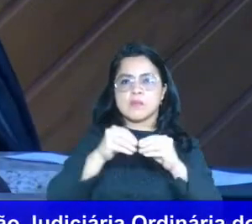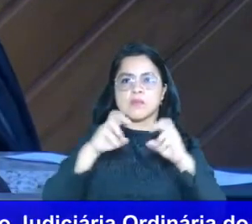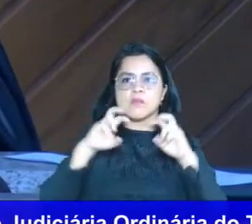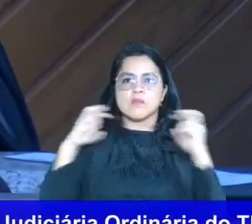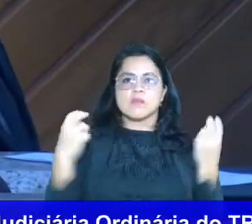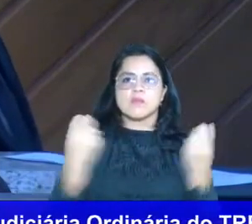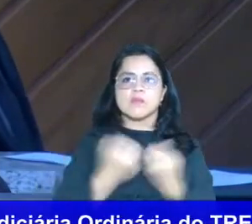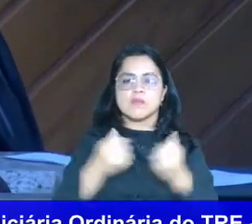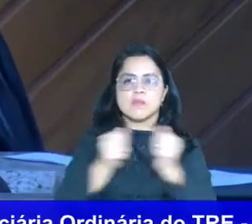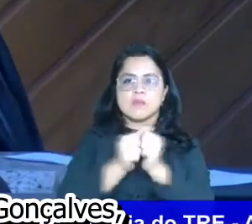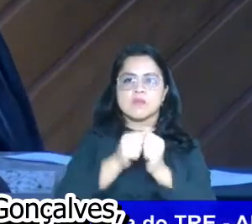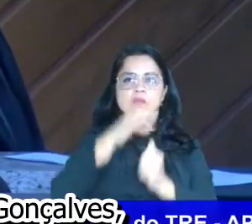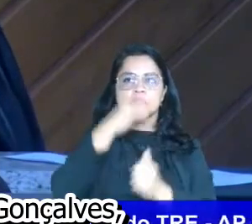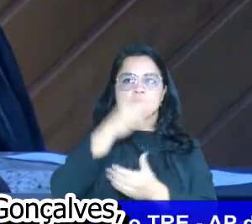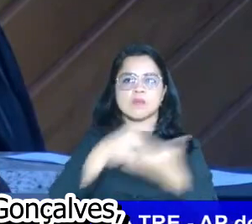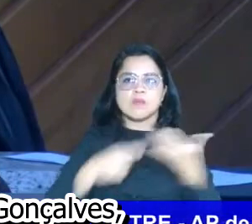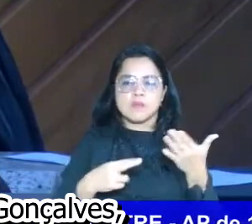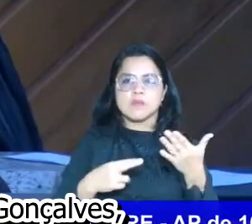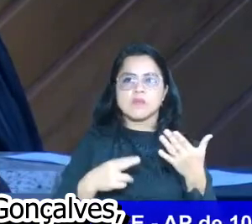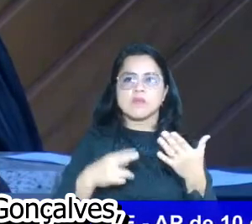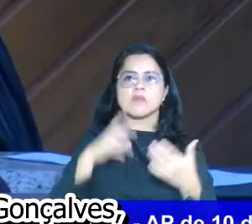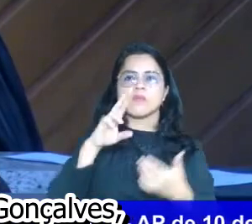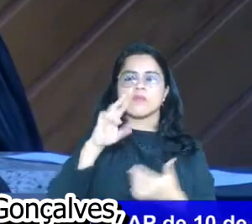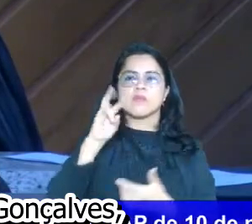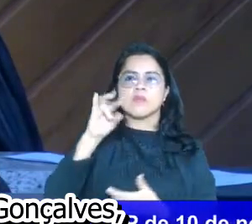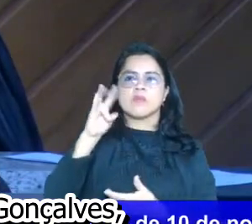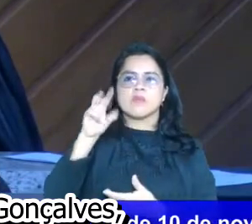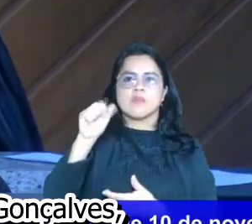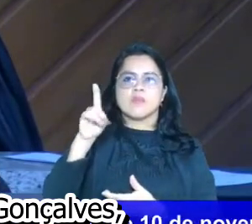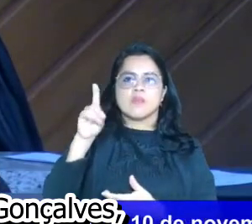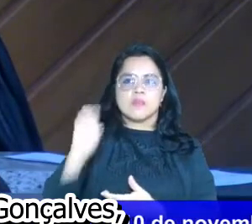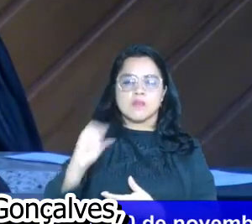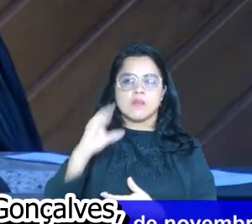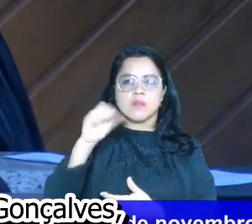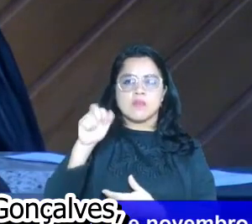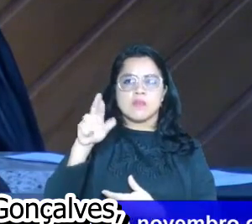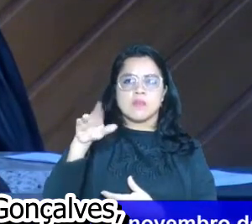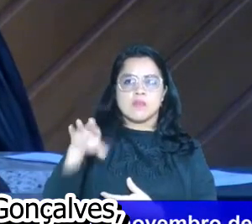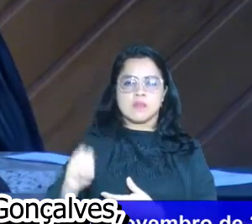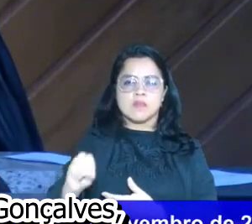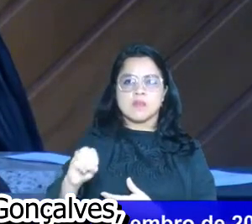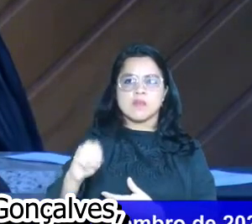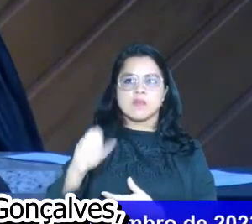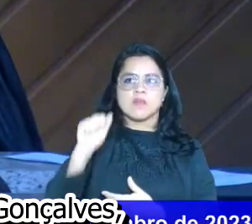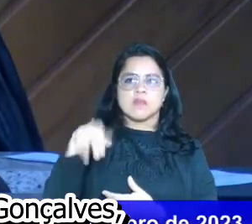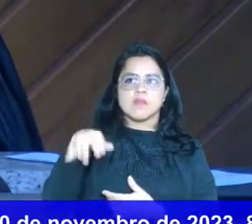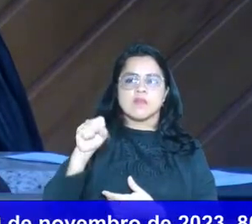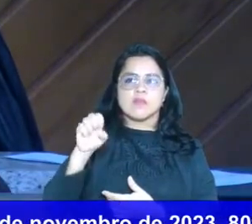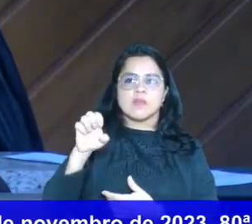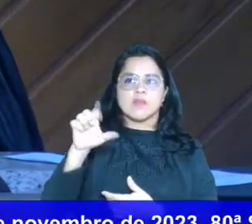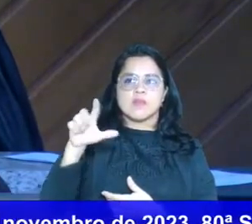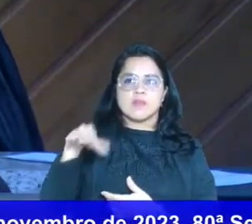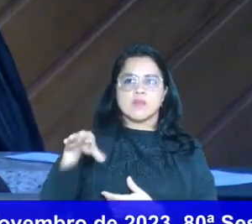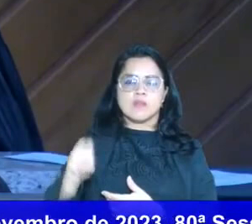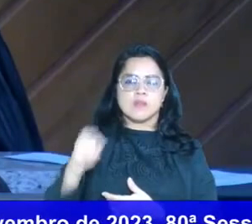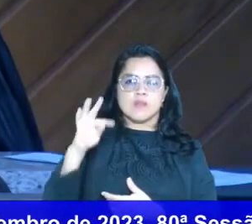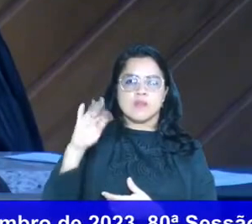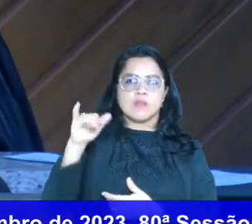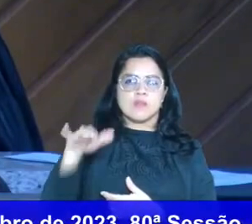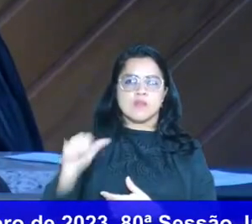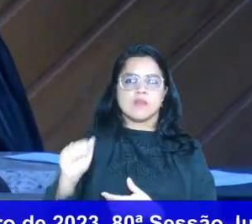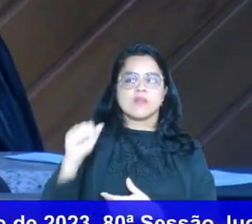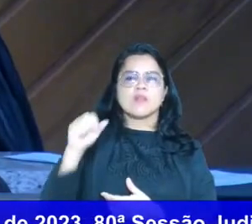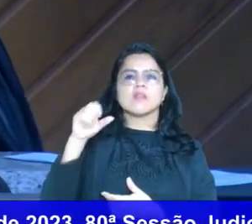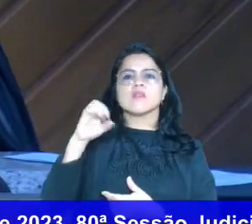jogadora com a relatora, os juízes Rivaldo Valente, Carmo Antônio, Anselmo Gonçalves, Paulo Madeira, Tina Souza e